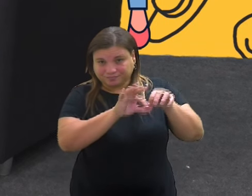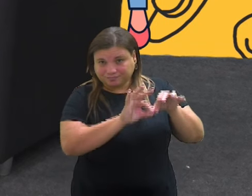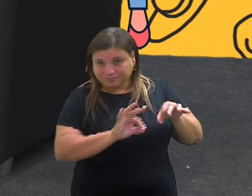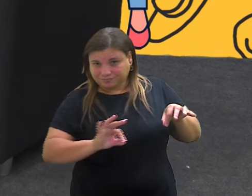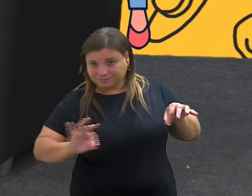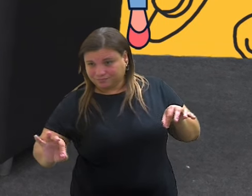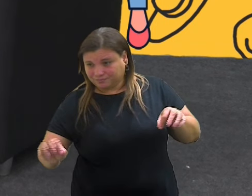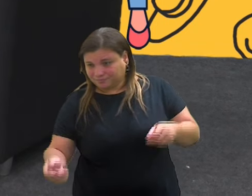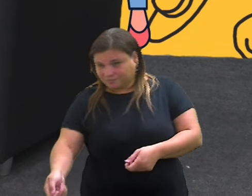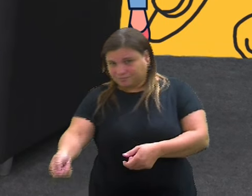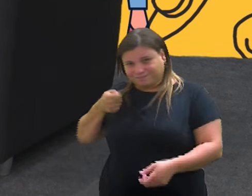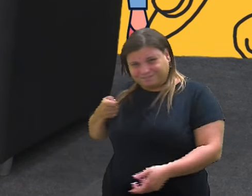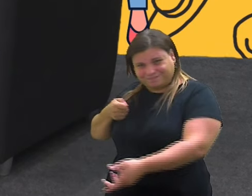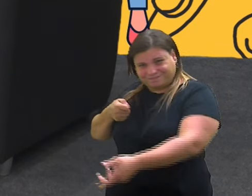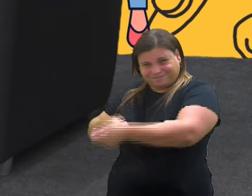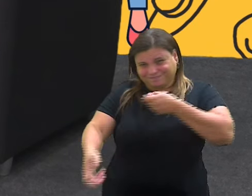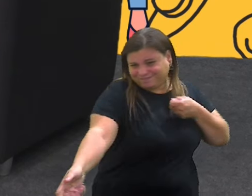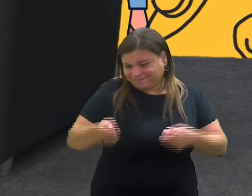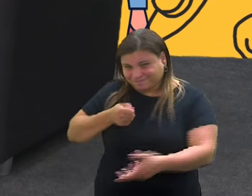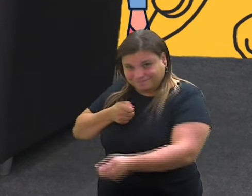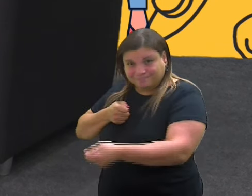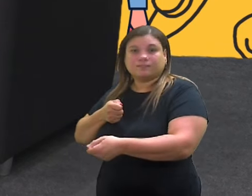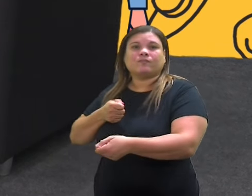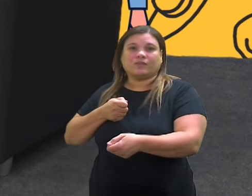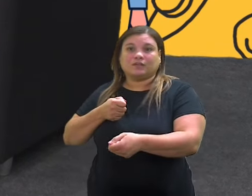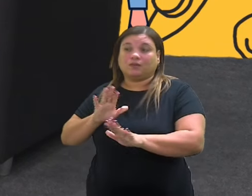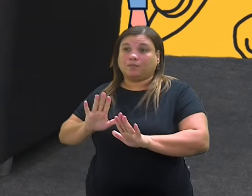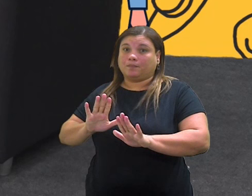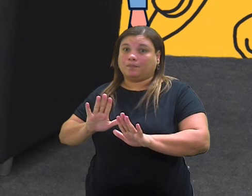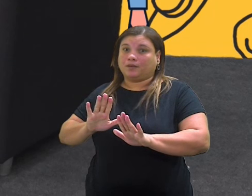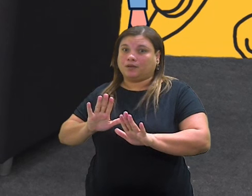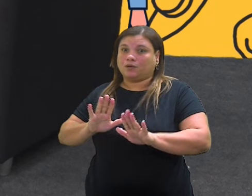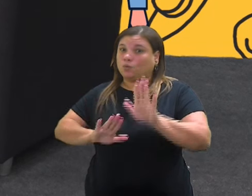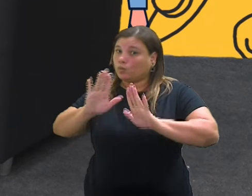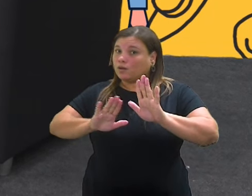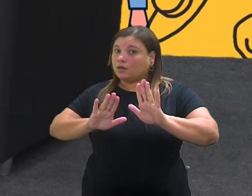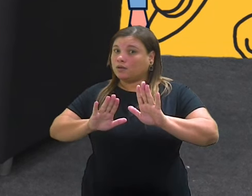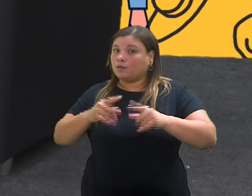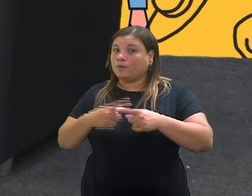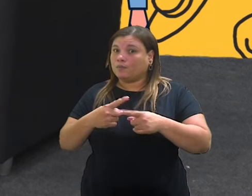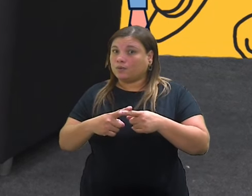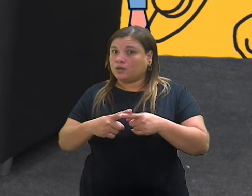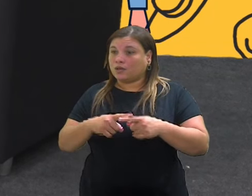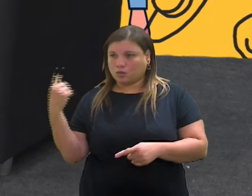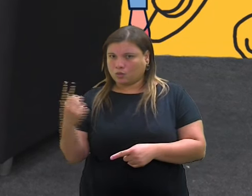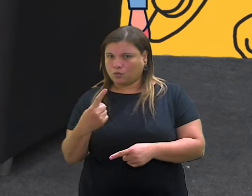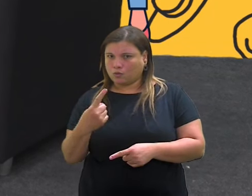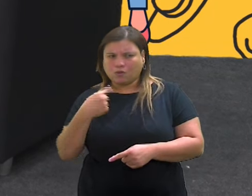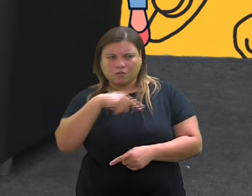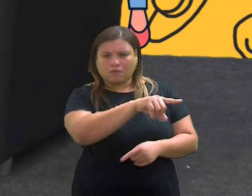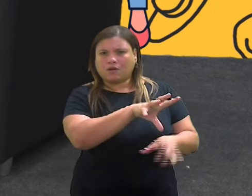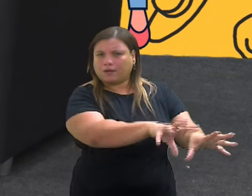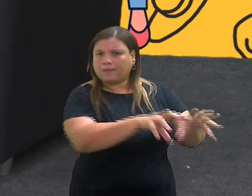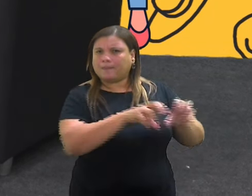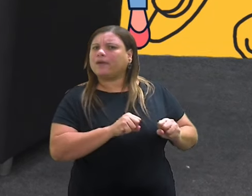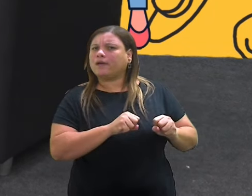de residência. Inclusive, ontem teve uma situação dessa, a gente recolheu 4 cãezinhos em um bairro aqui da cidade, que foi simplesmente